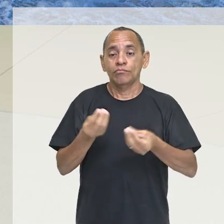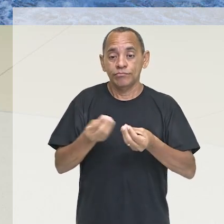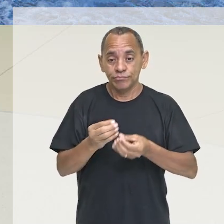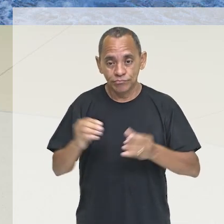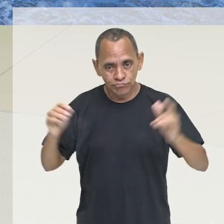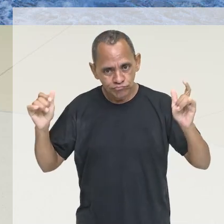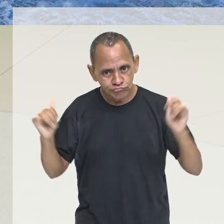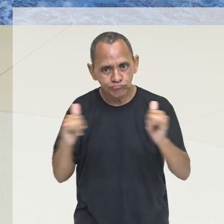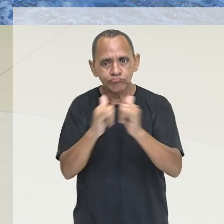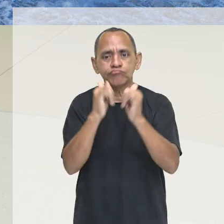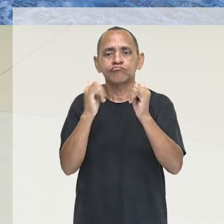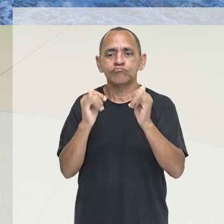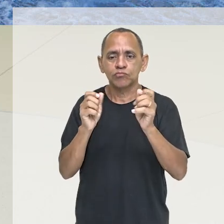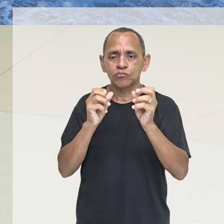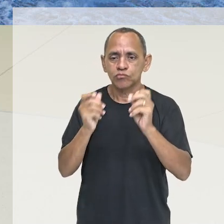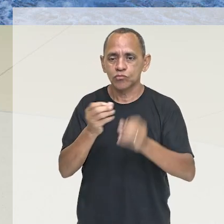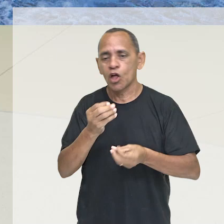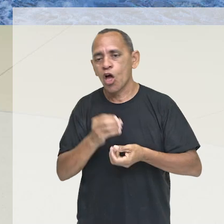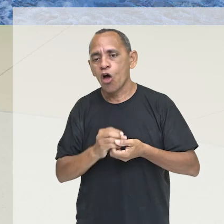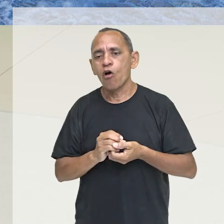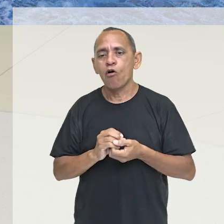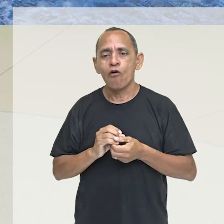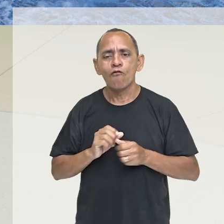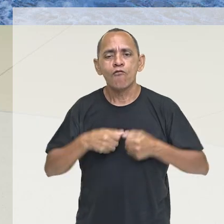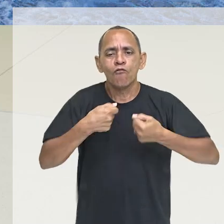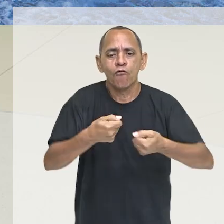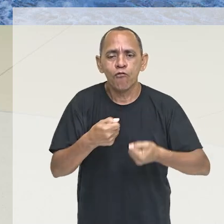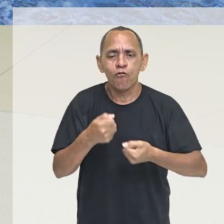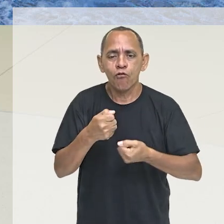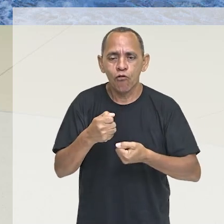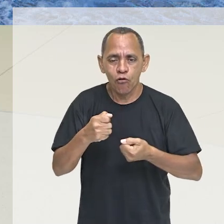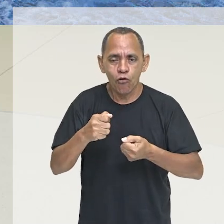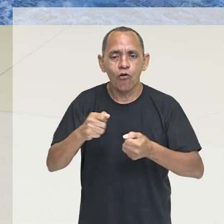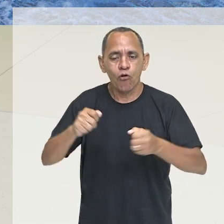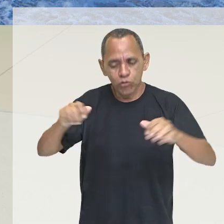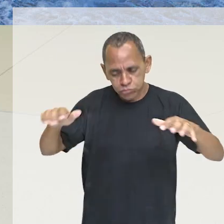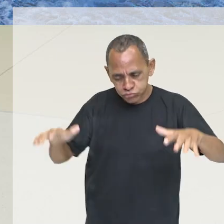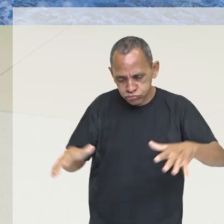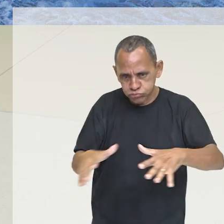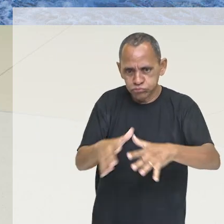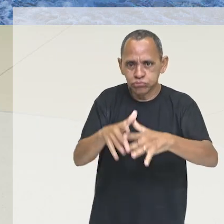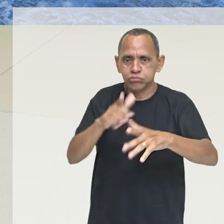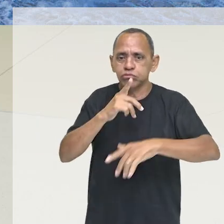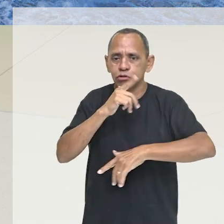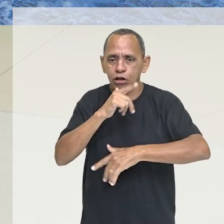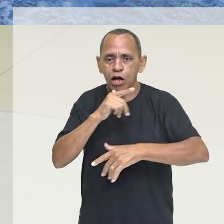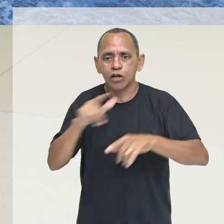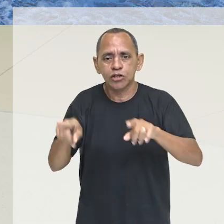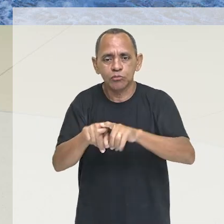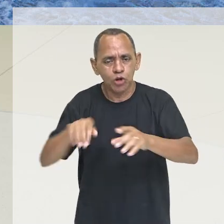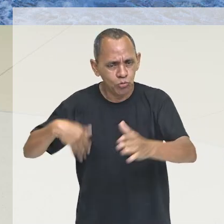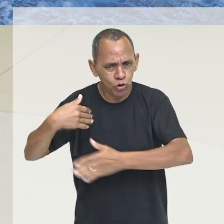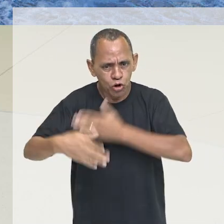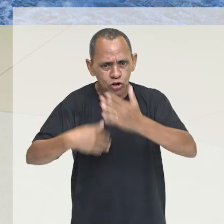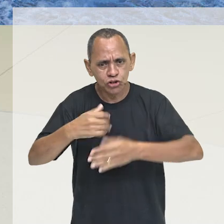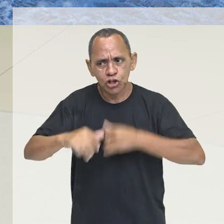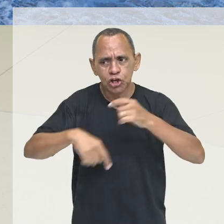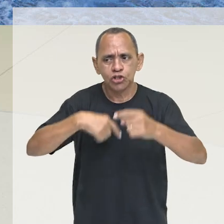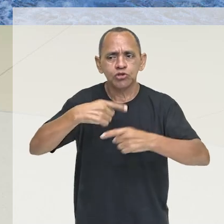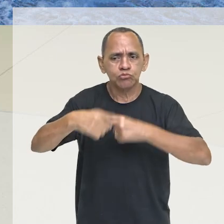gerada das forças das águas, como você pode perceber aí. O processo de transformação da